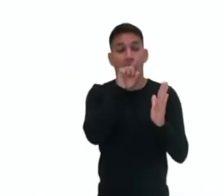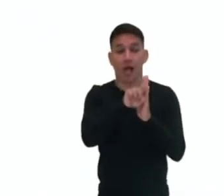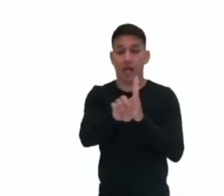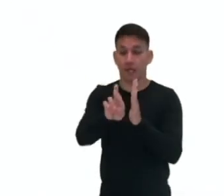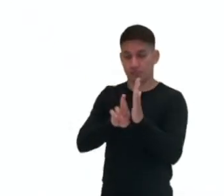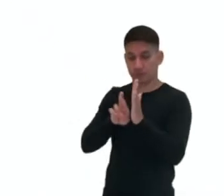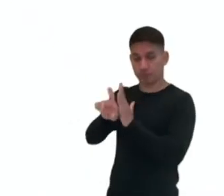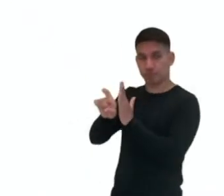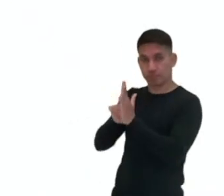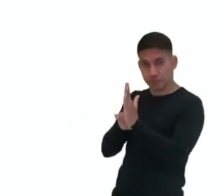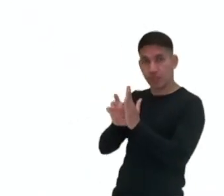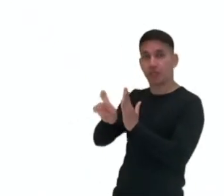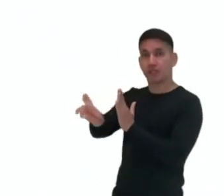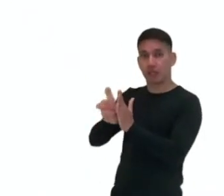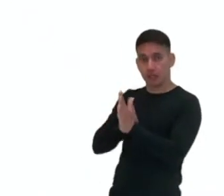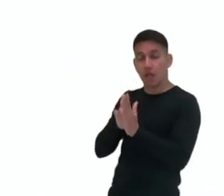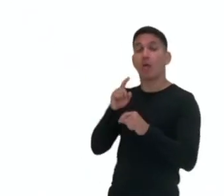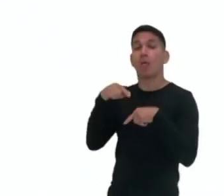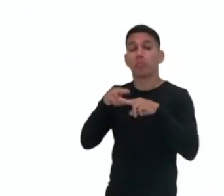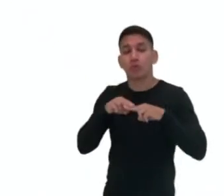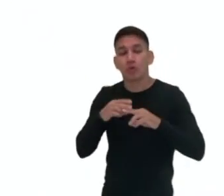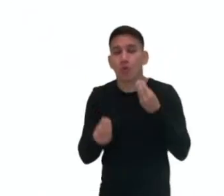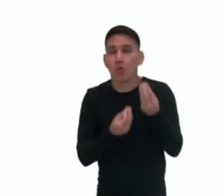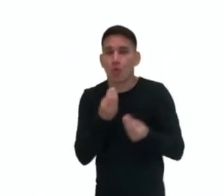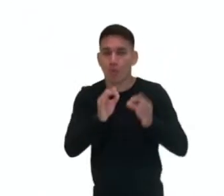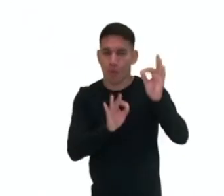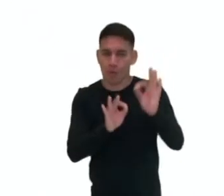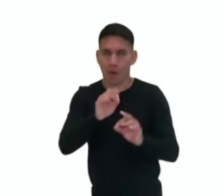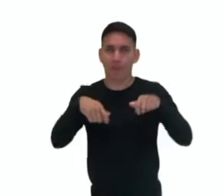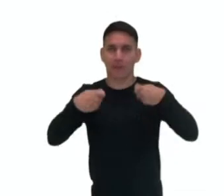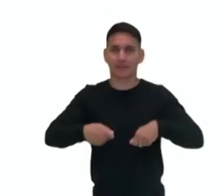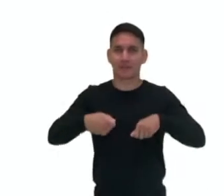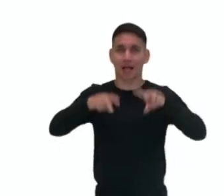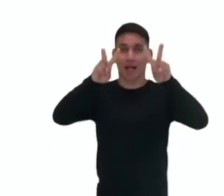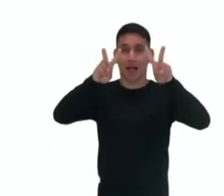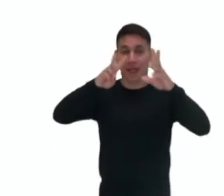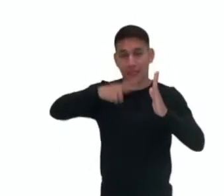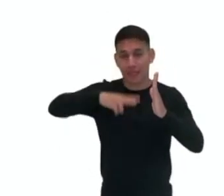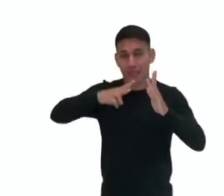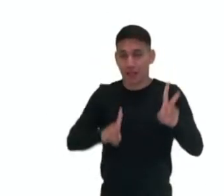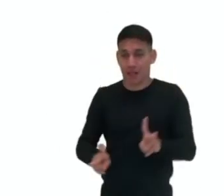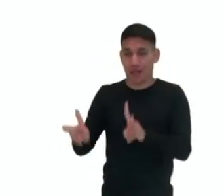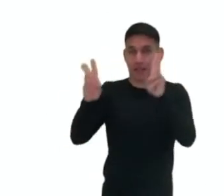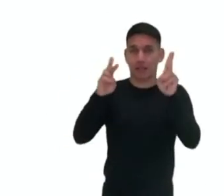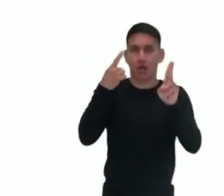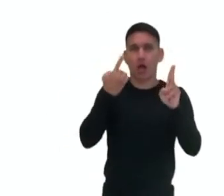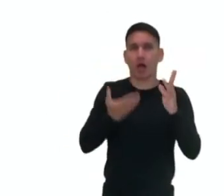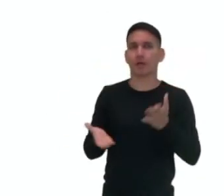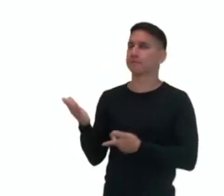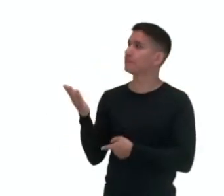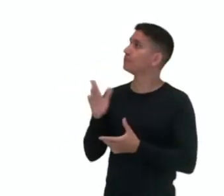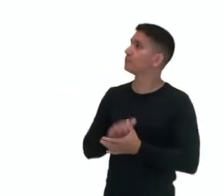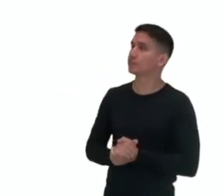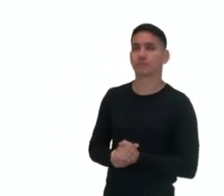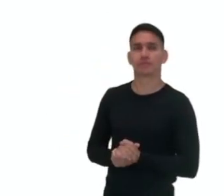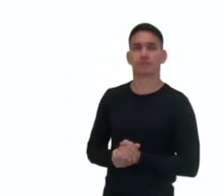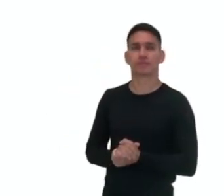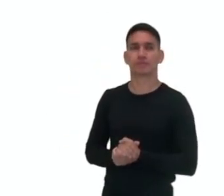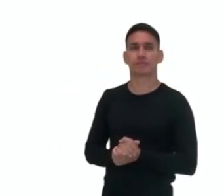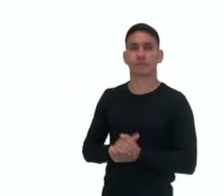perguntas e respostas. Então, aqui precisa reler um trechinho. Olha o trechinho que eu quero que você releia. Está